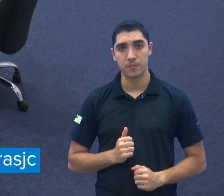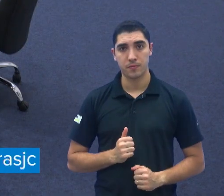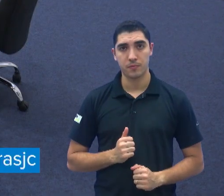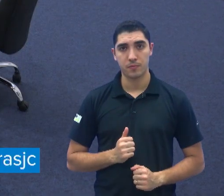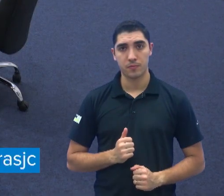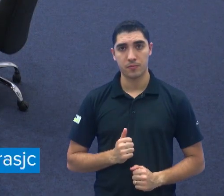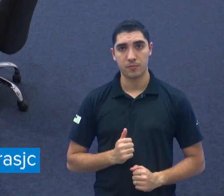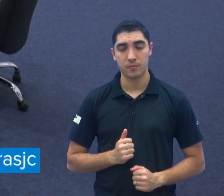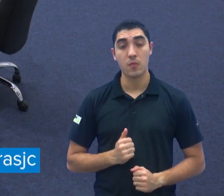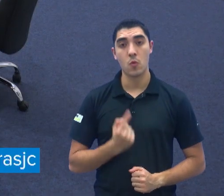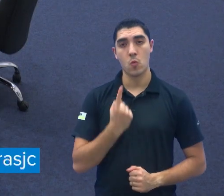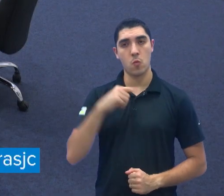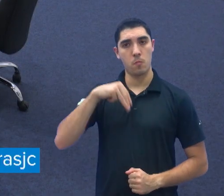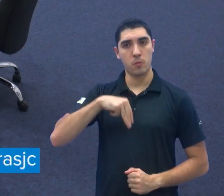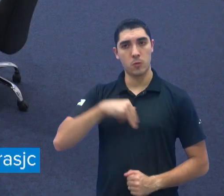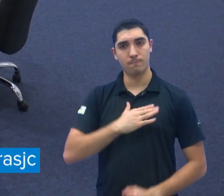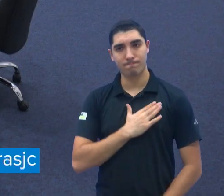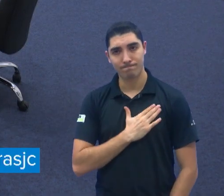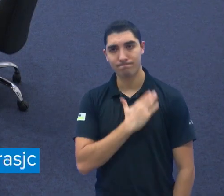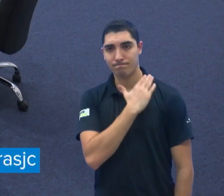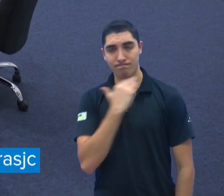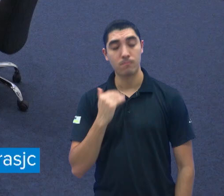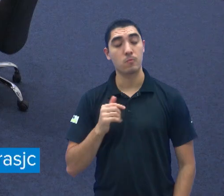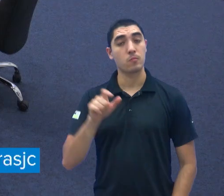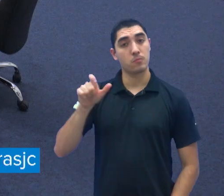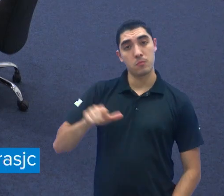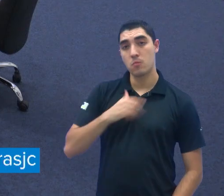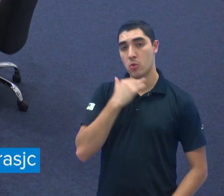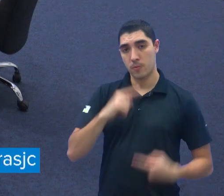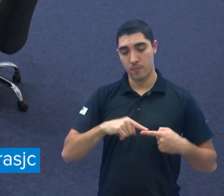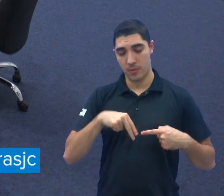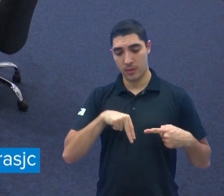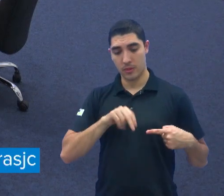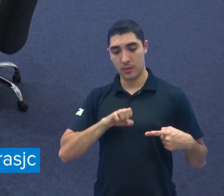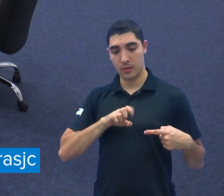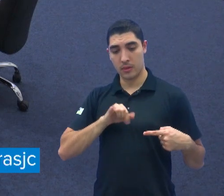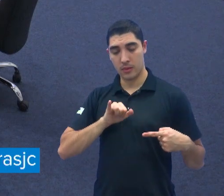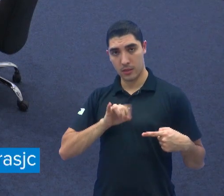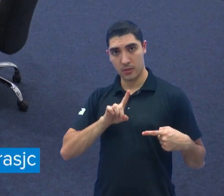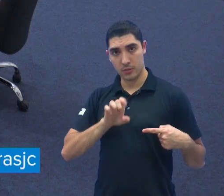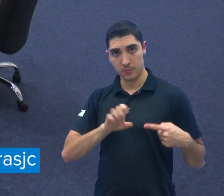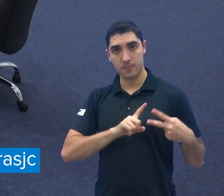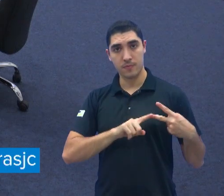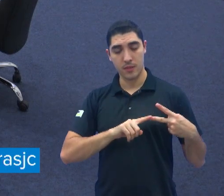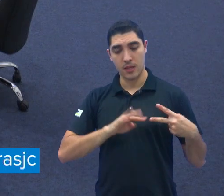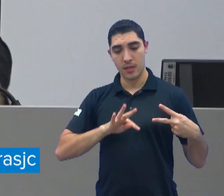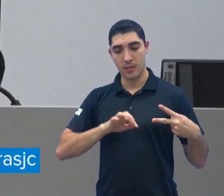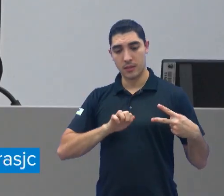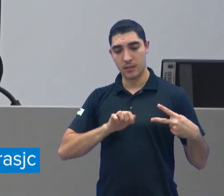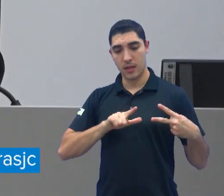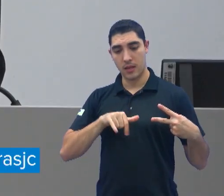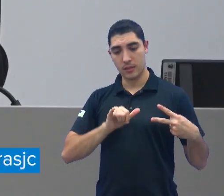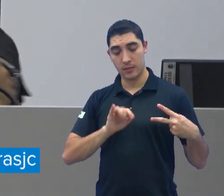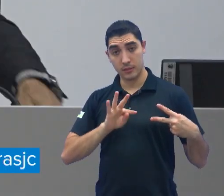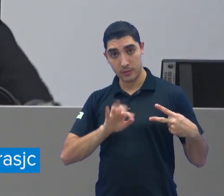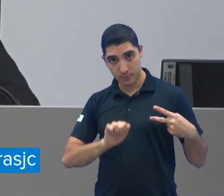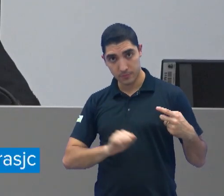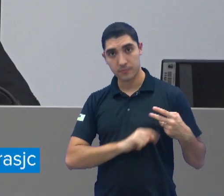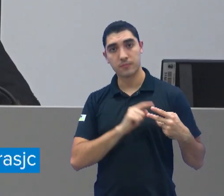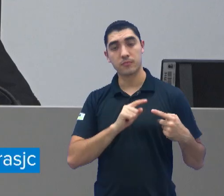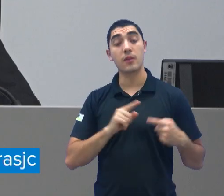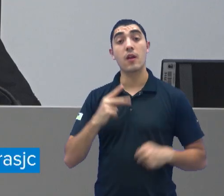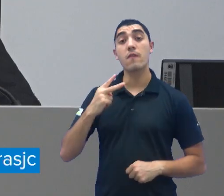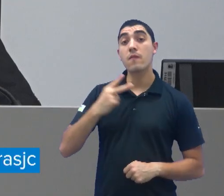ao minuto de silêncio. Pelo passamento de Neide de Oliveira, Tálita de Arantes Lima, a